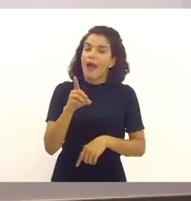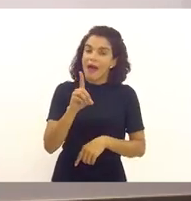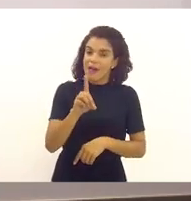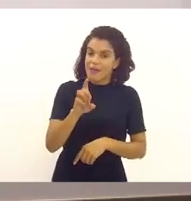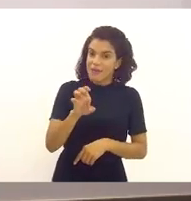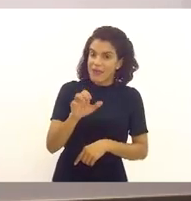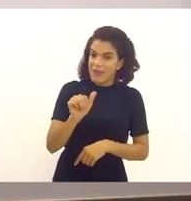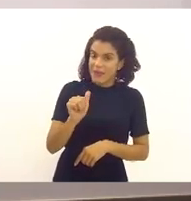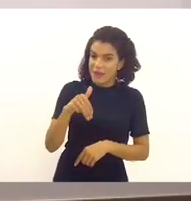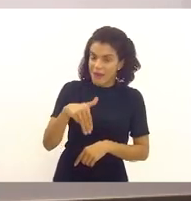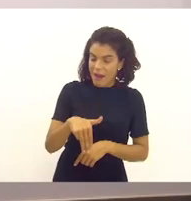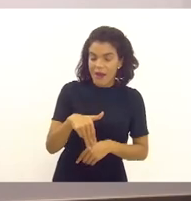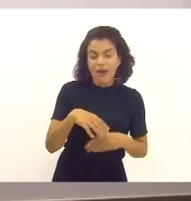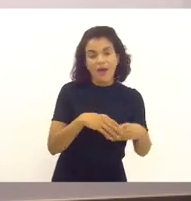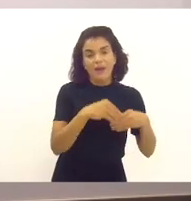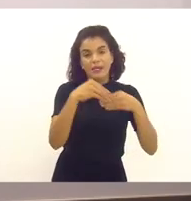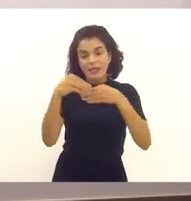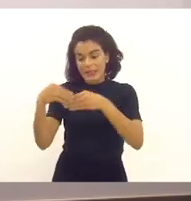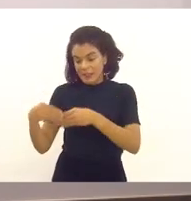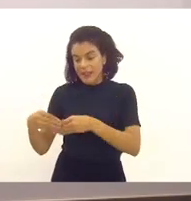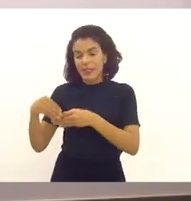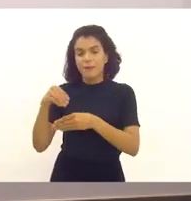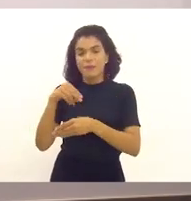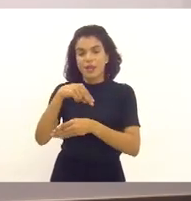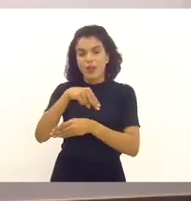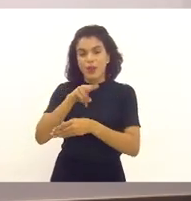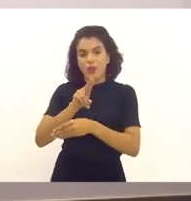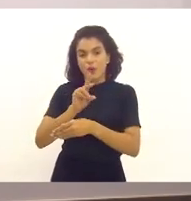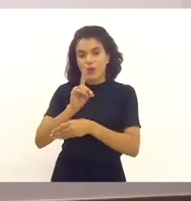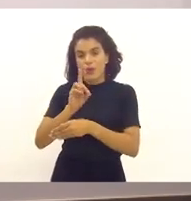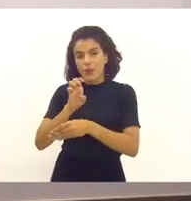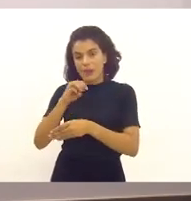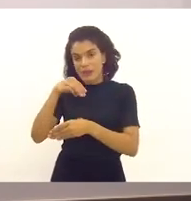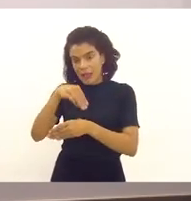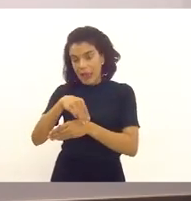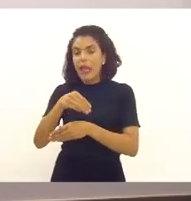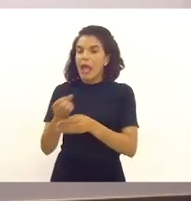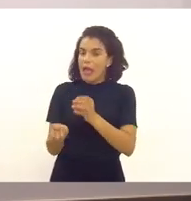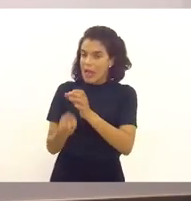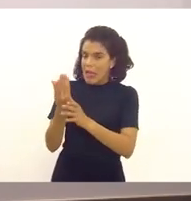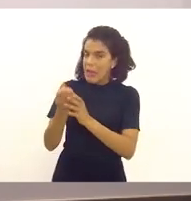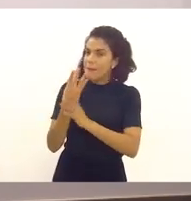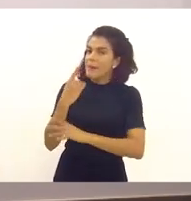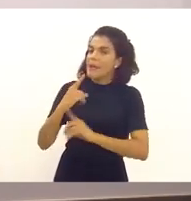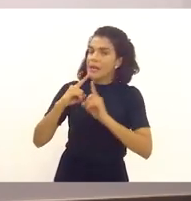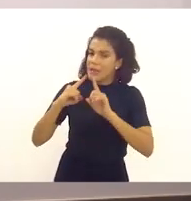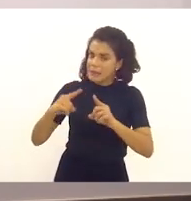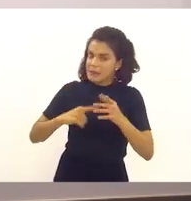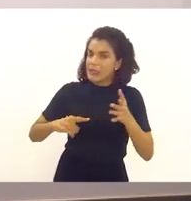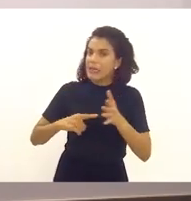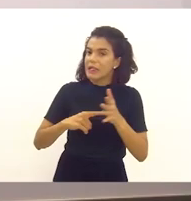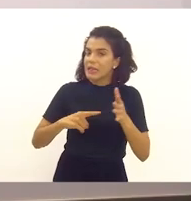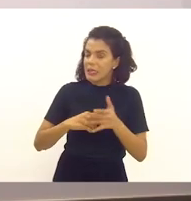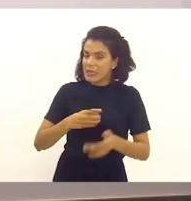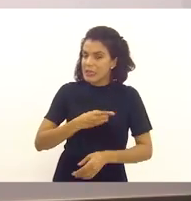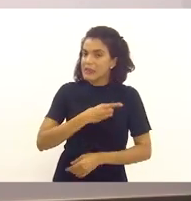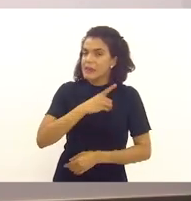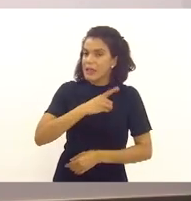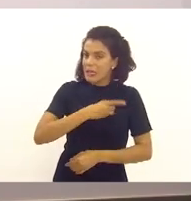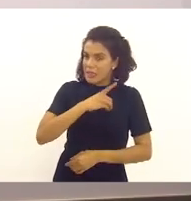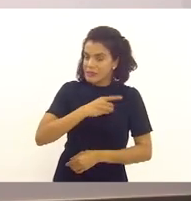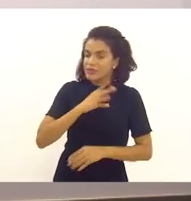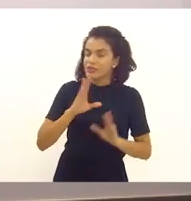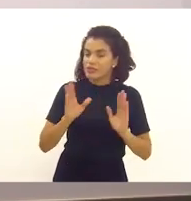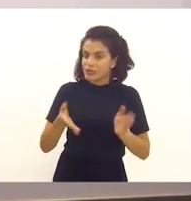encaminha para o nudem a gente realmente aparece algumas reclamações das delegacias e todas já foram ditas aqui